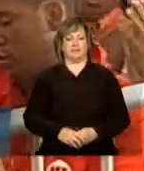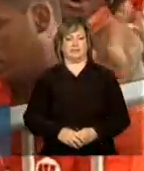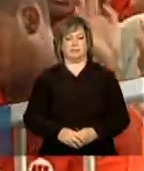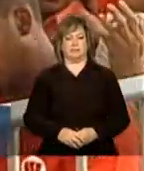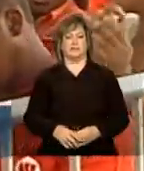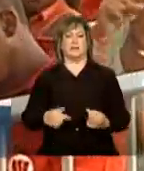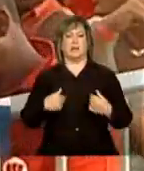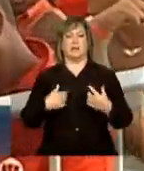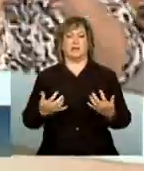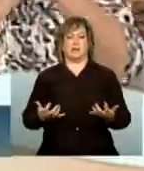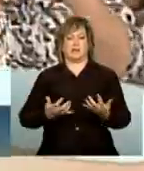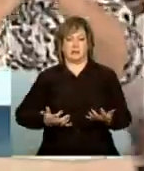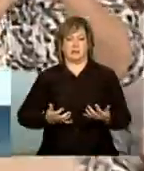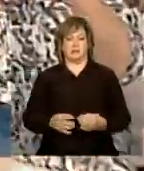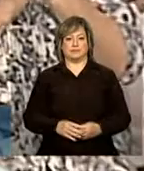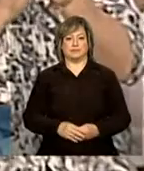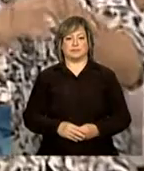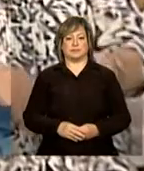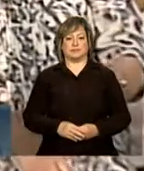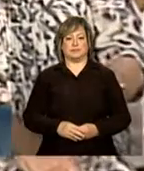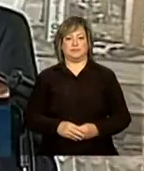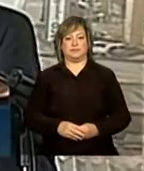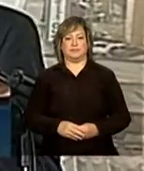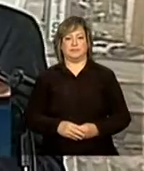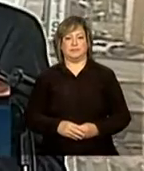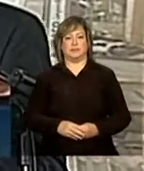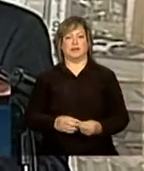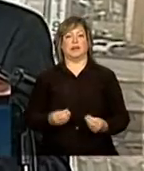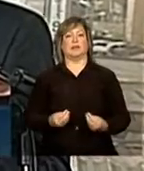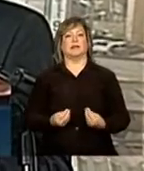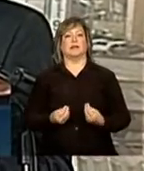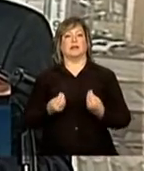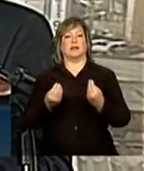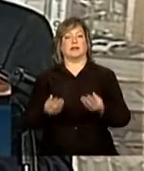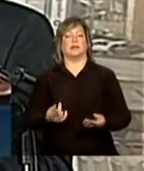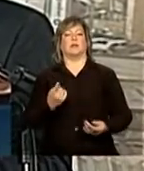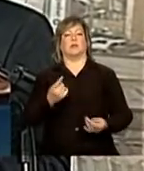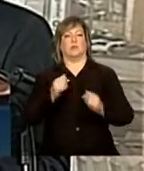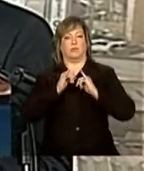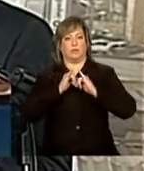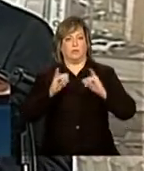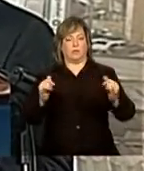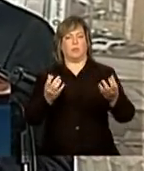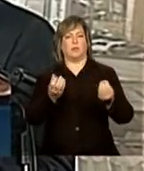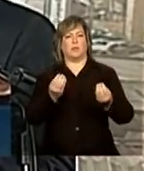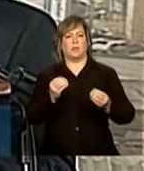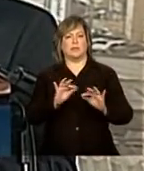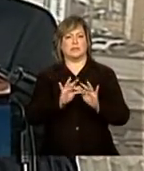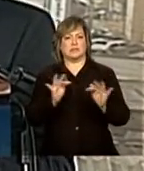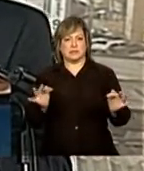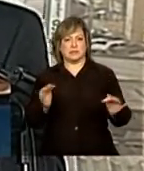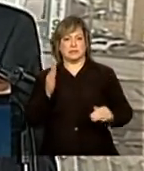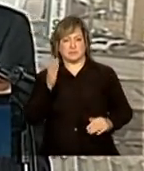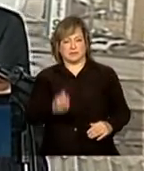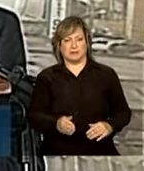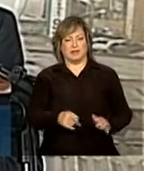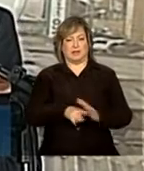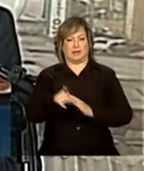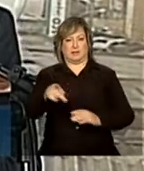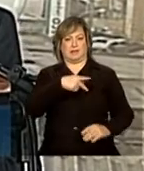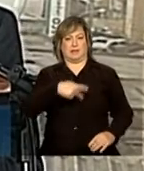E eu queria trazer um depoimento muito objetivo e simples, presidenta